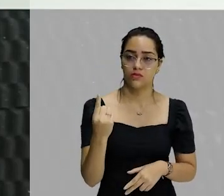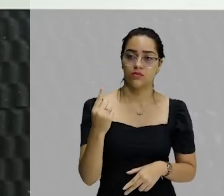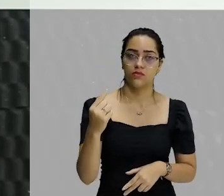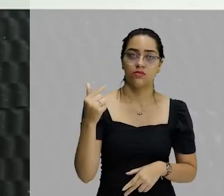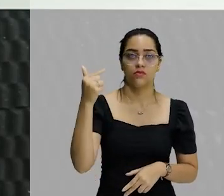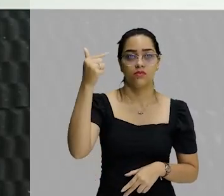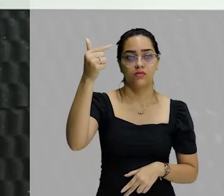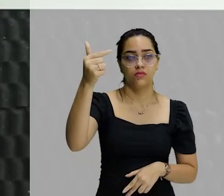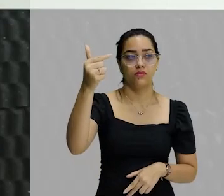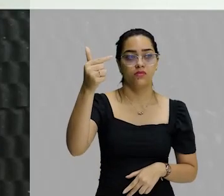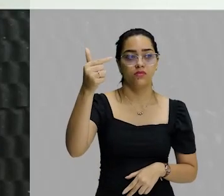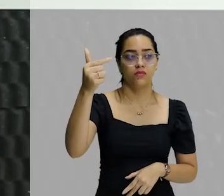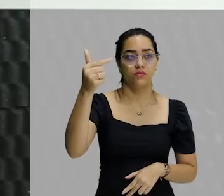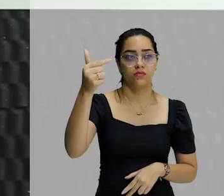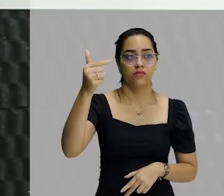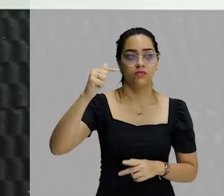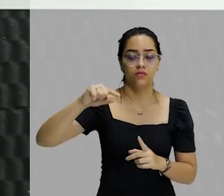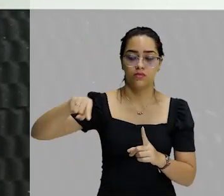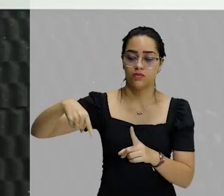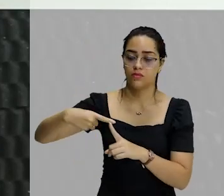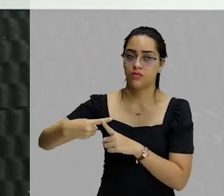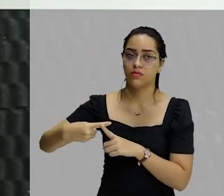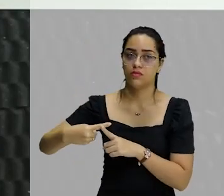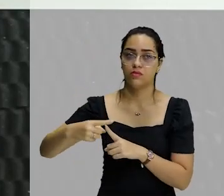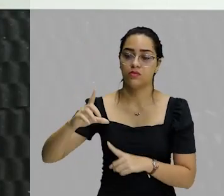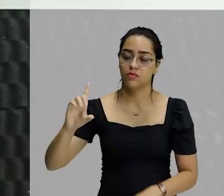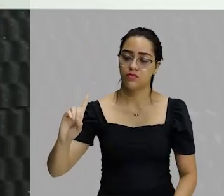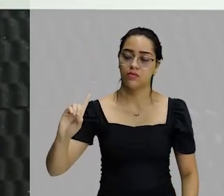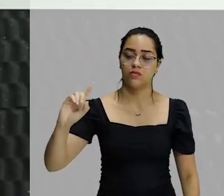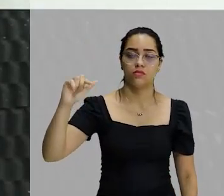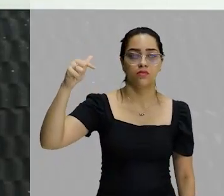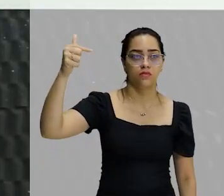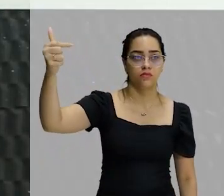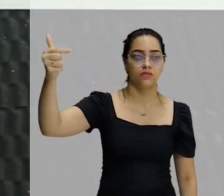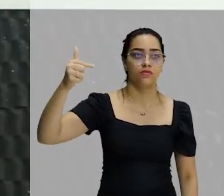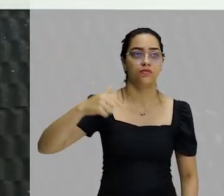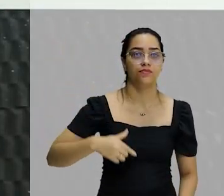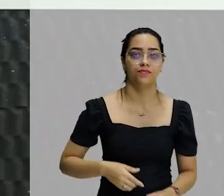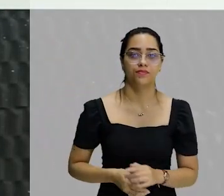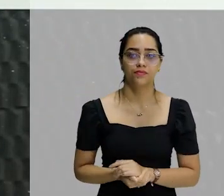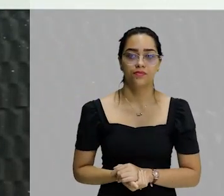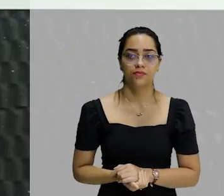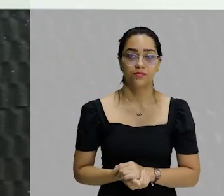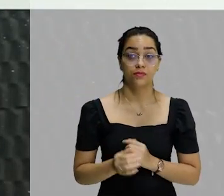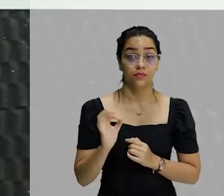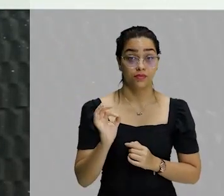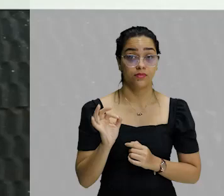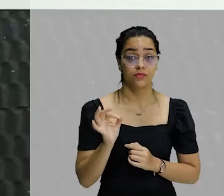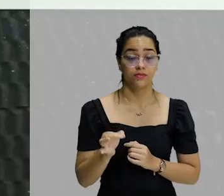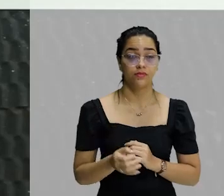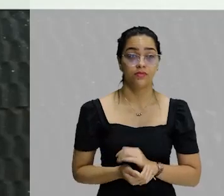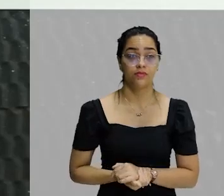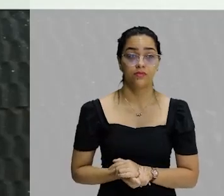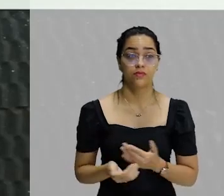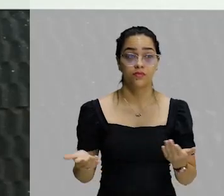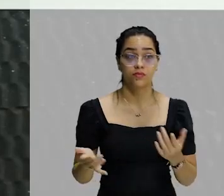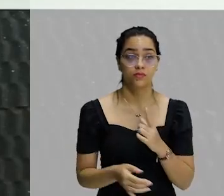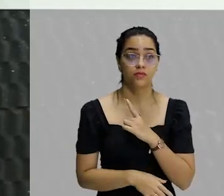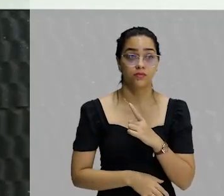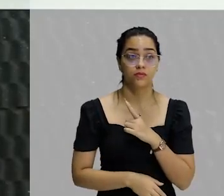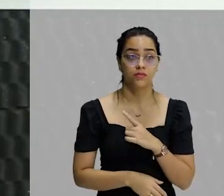quadrado mais D ao quadrado. Certo? Então, nós vamos ter